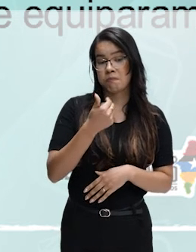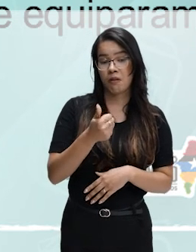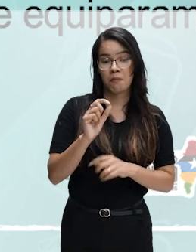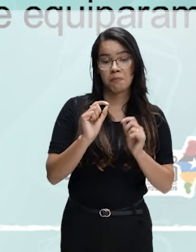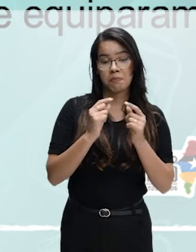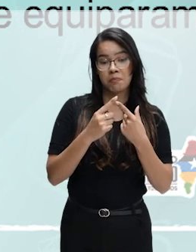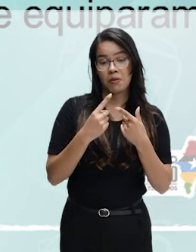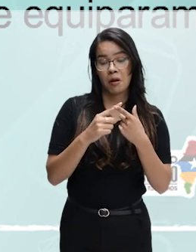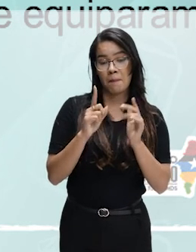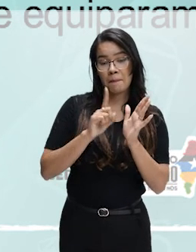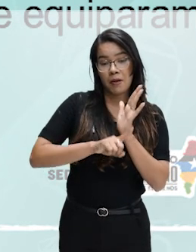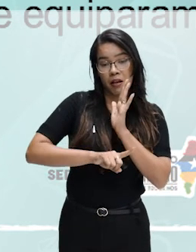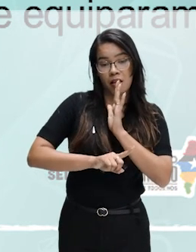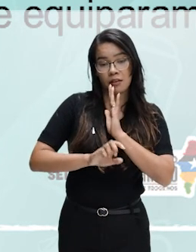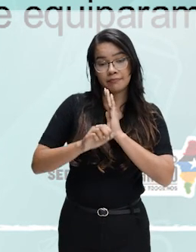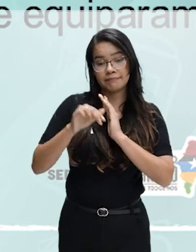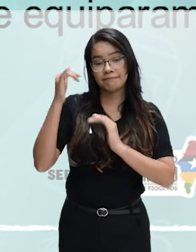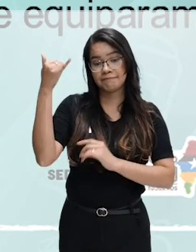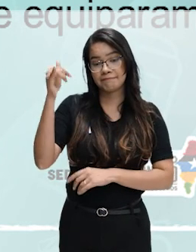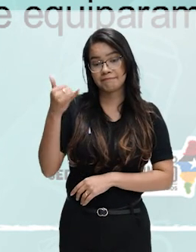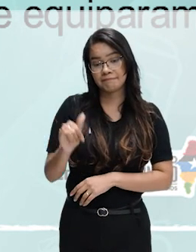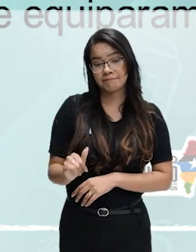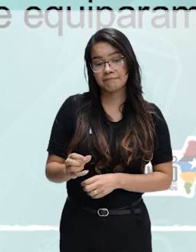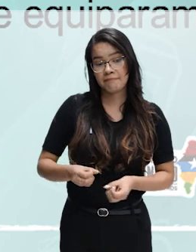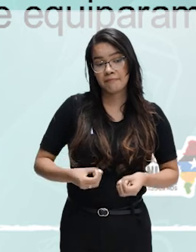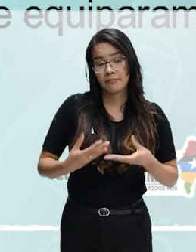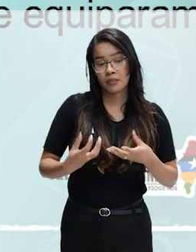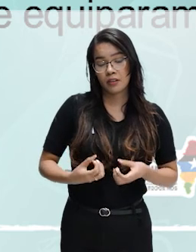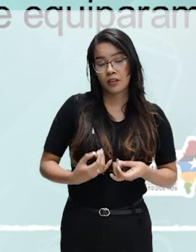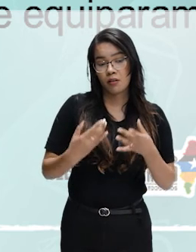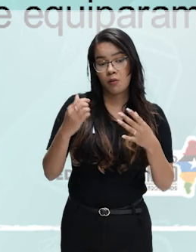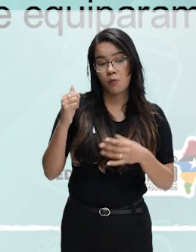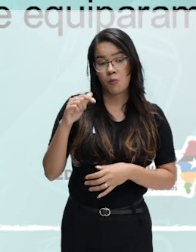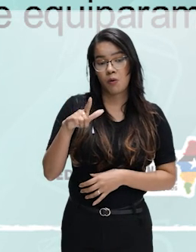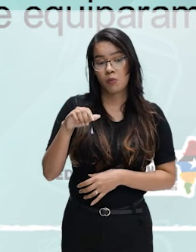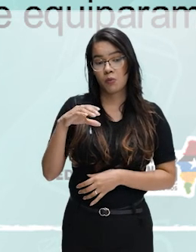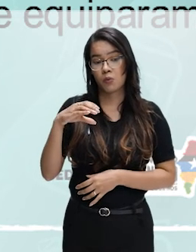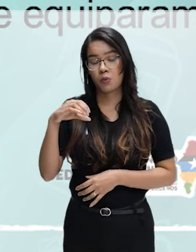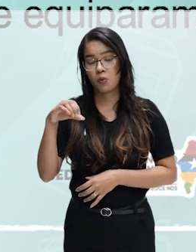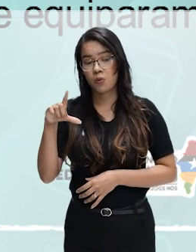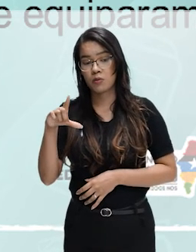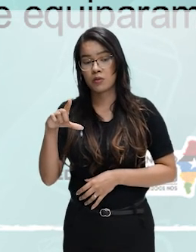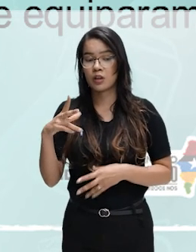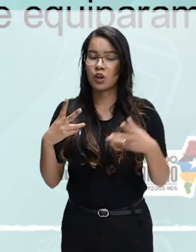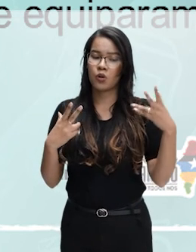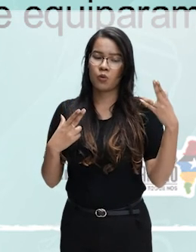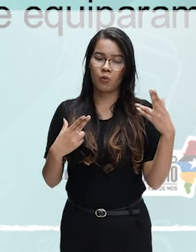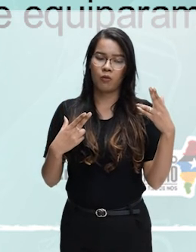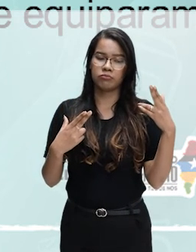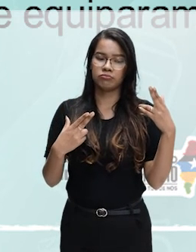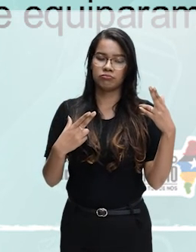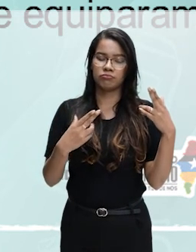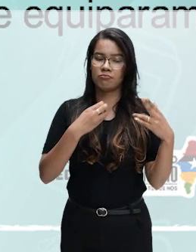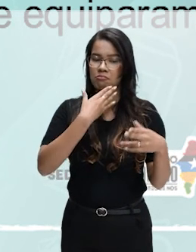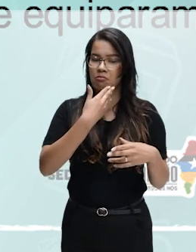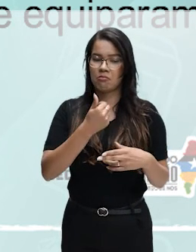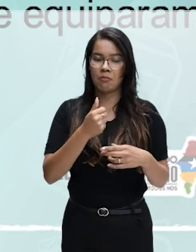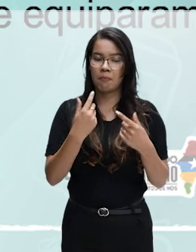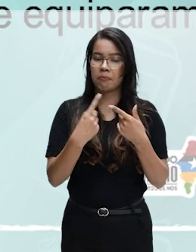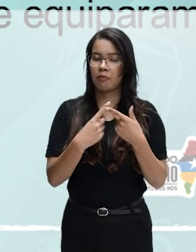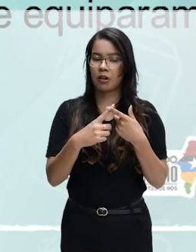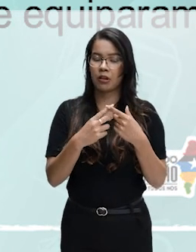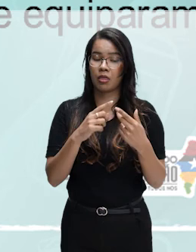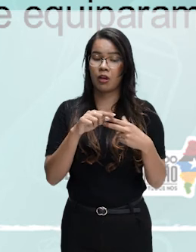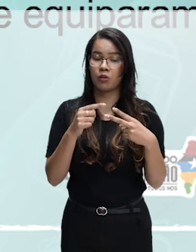menos energia fóssil para produzir 1 litro de álcool a partir do milho. Igualmente eficiente, pois nas duas situações